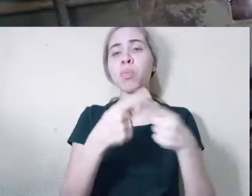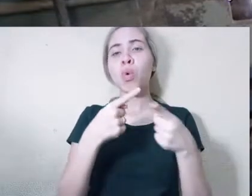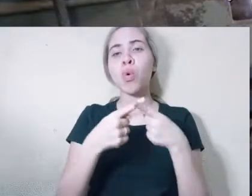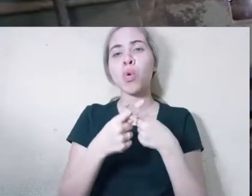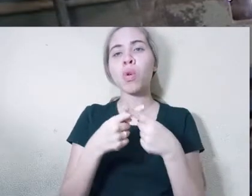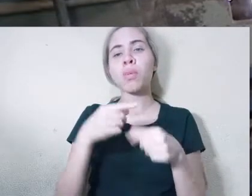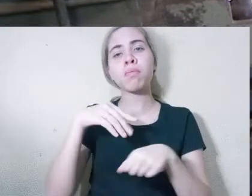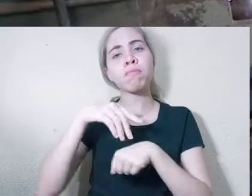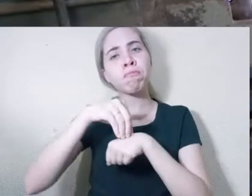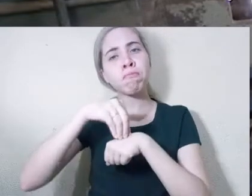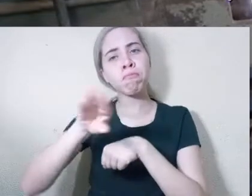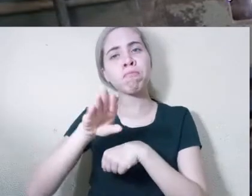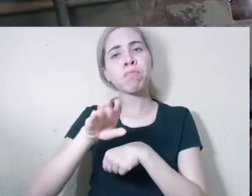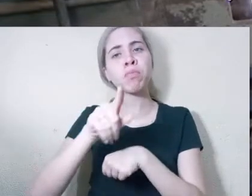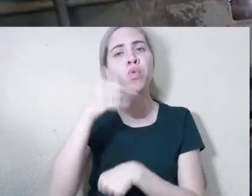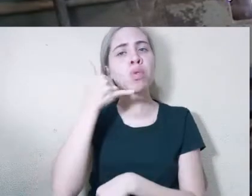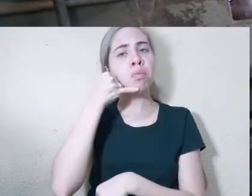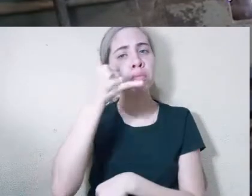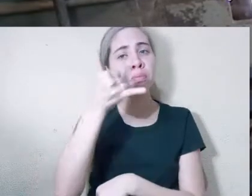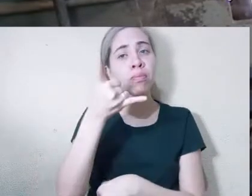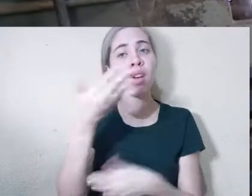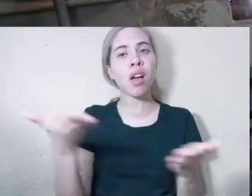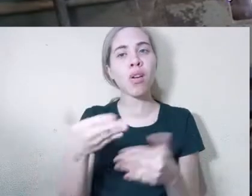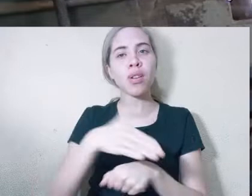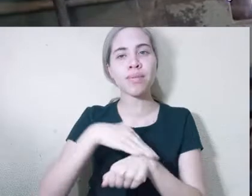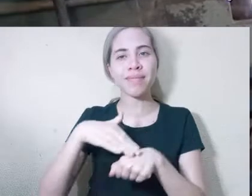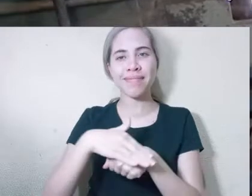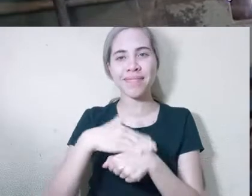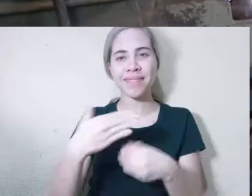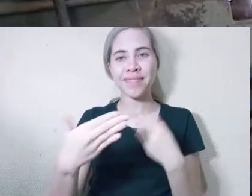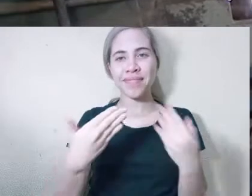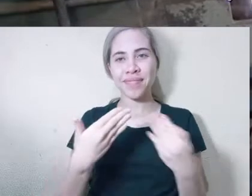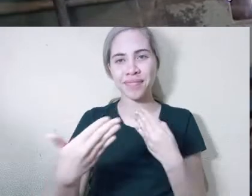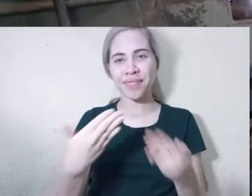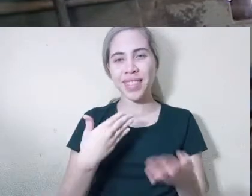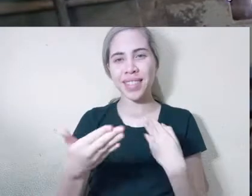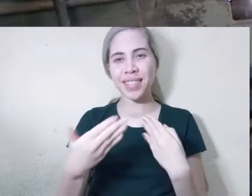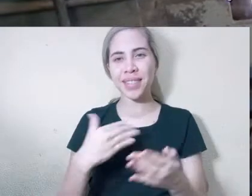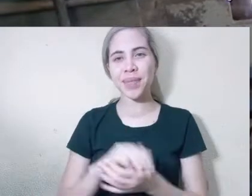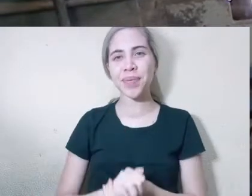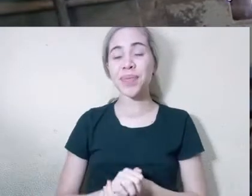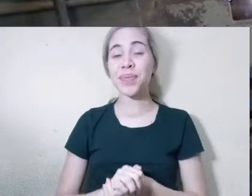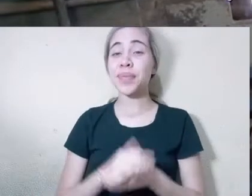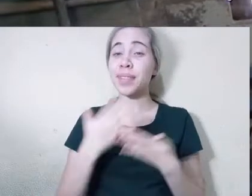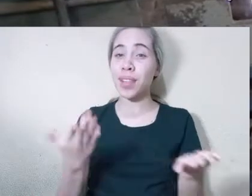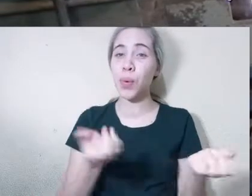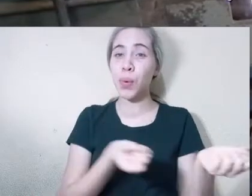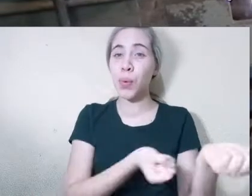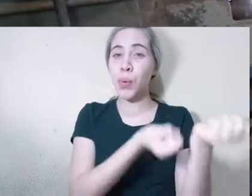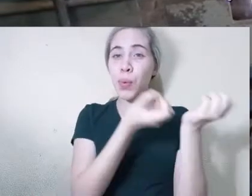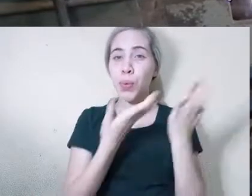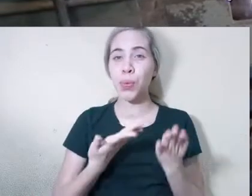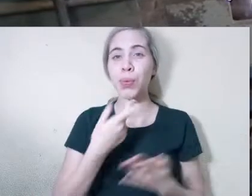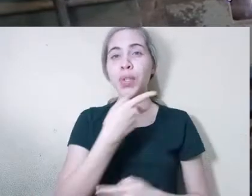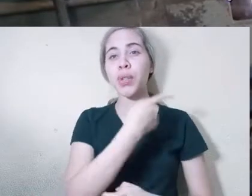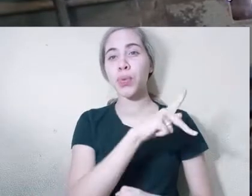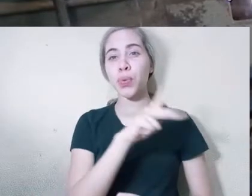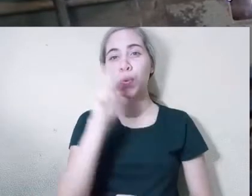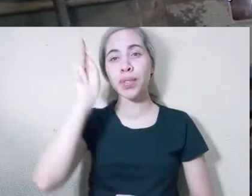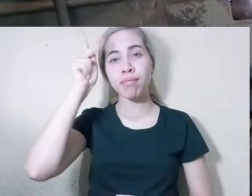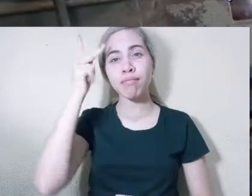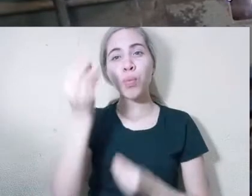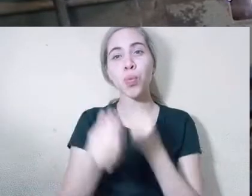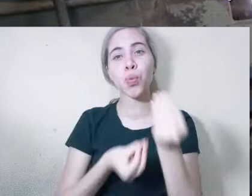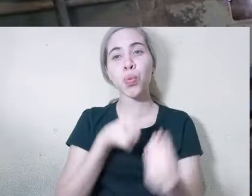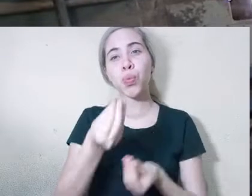E te liguei, você topou, estamos aqui conversando, tá? Marquinho, conta um pouco da tua história, como é